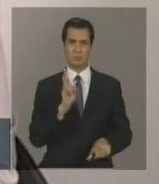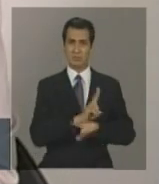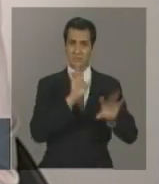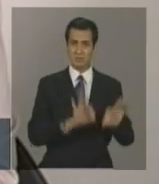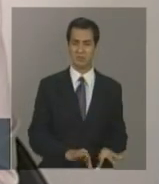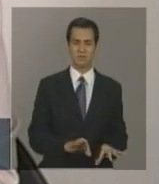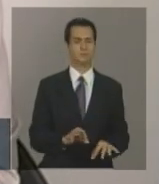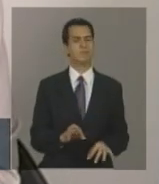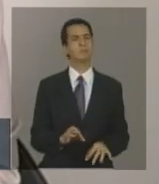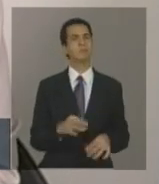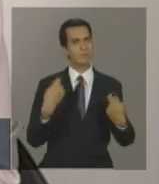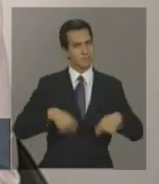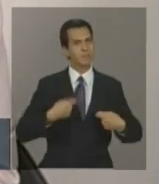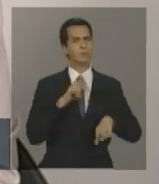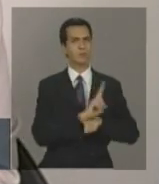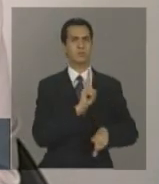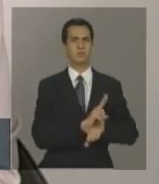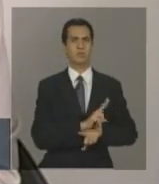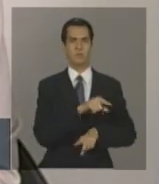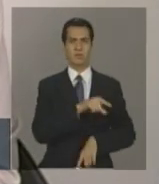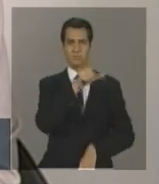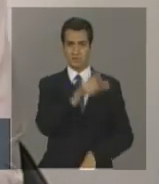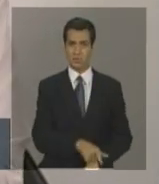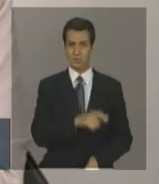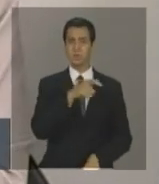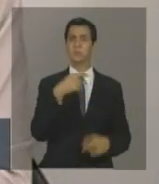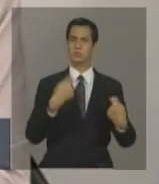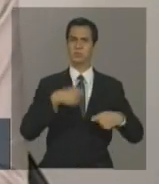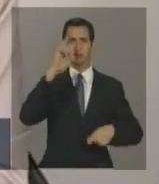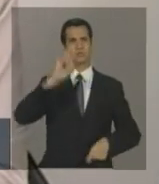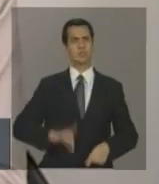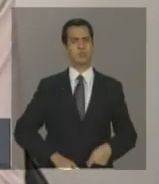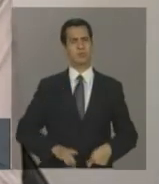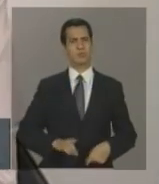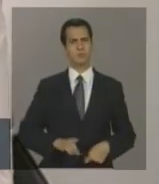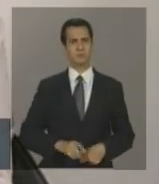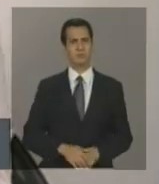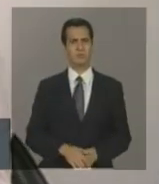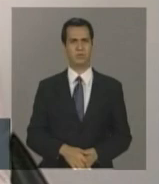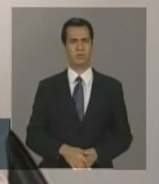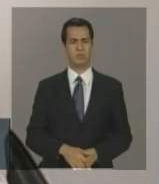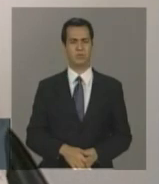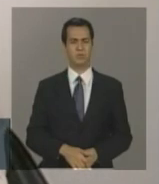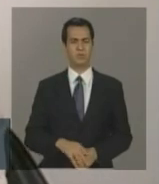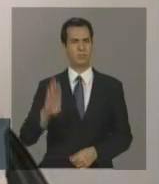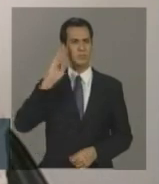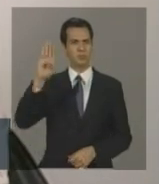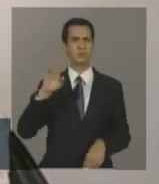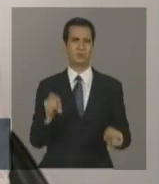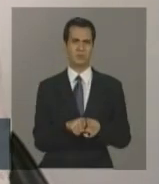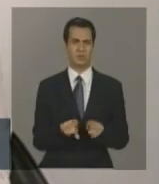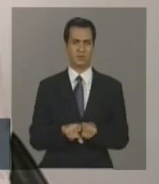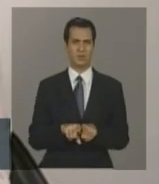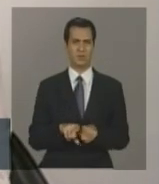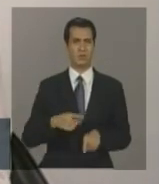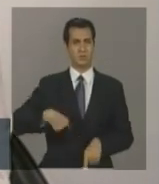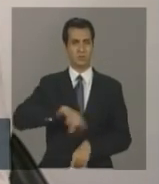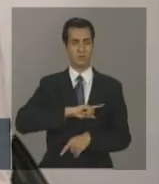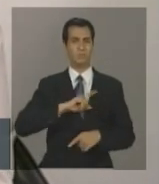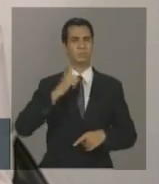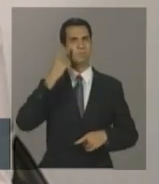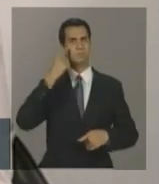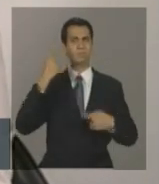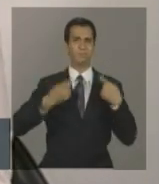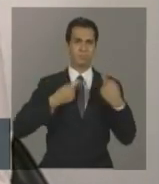preocupa, sobretudo, que essas pessoas tenham seus direitos. Agora, nos preocupa, sobretudo, também, e eu quero